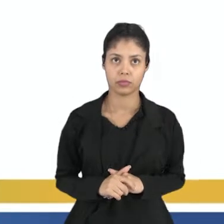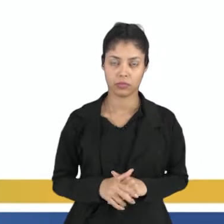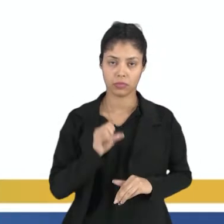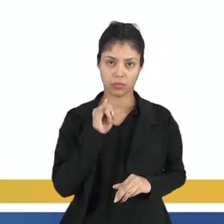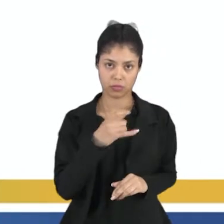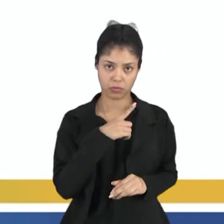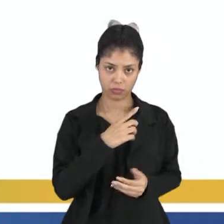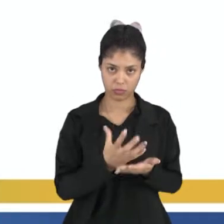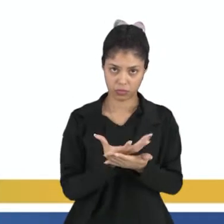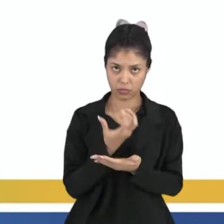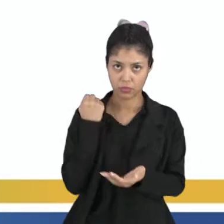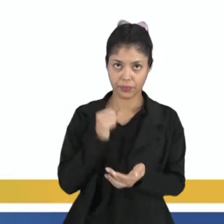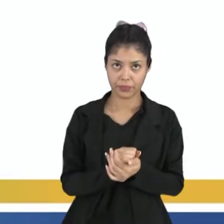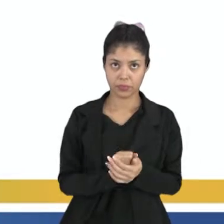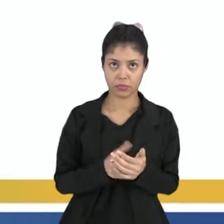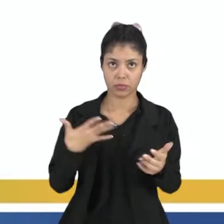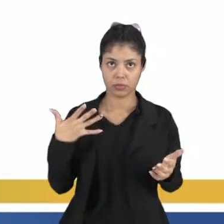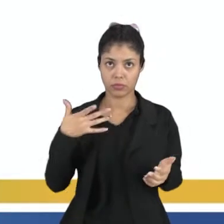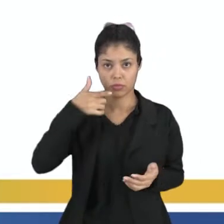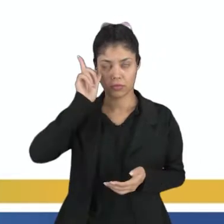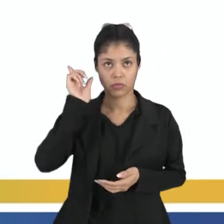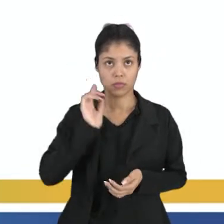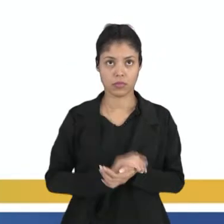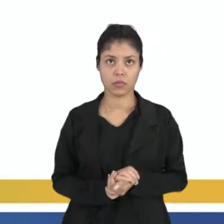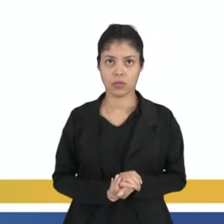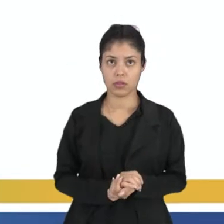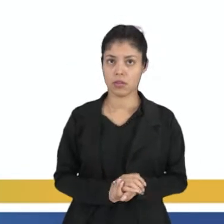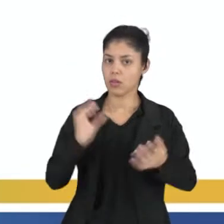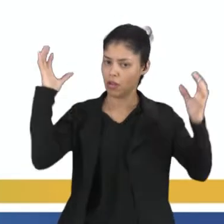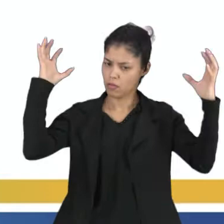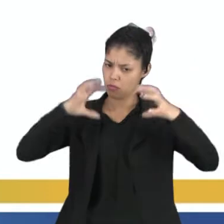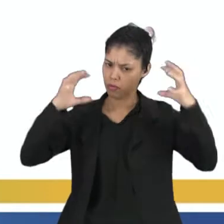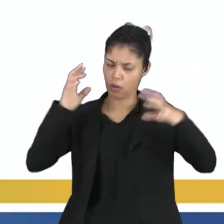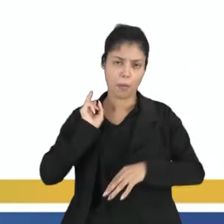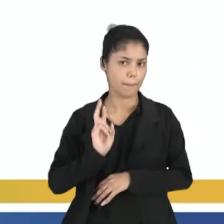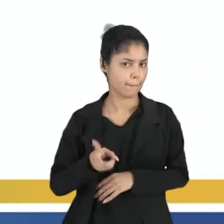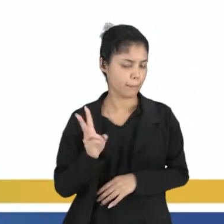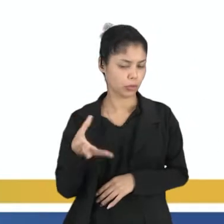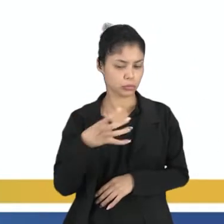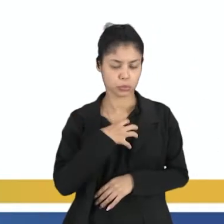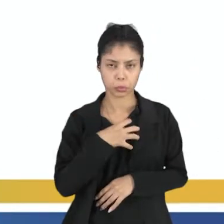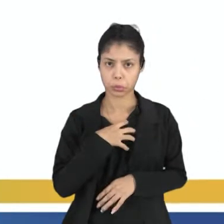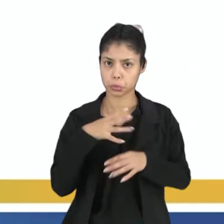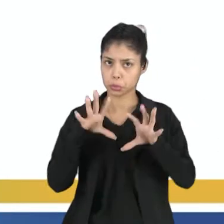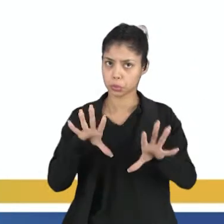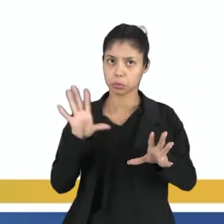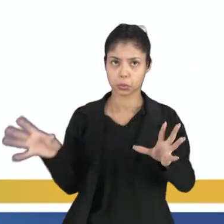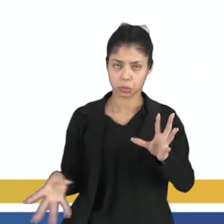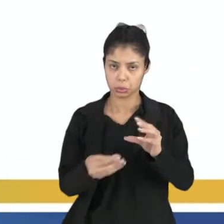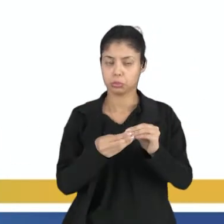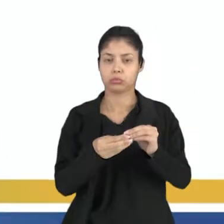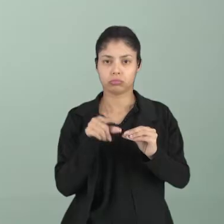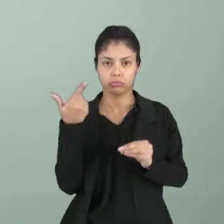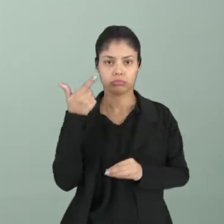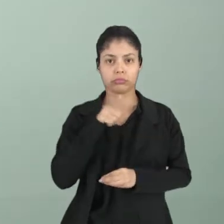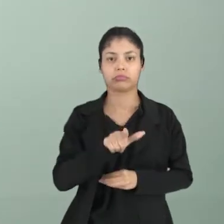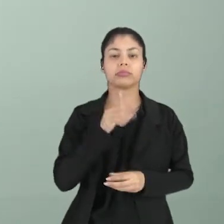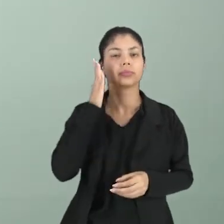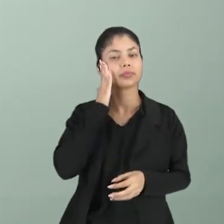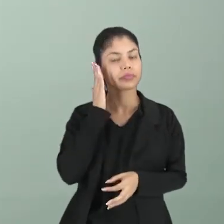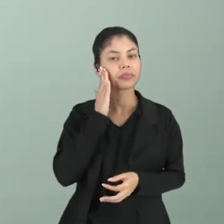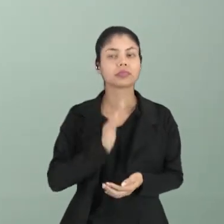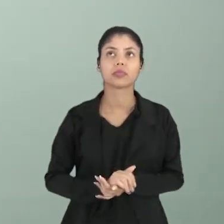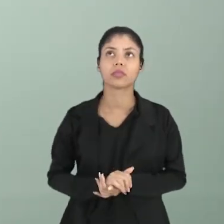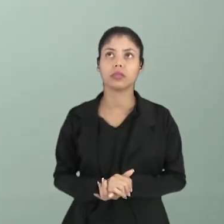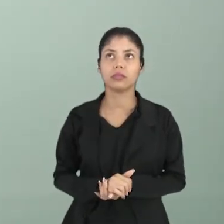eu tiro muito ontem, choveu continua com o mesmo sentido, continua com sentido completo, você consegue